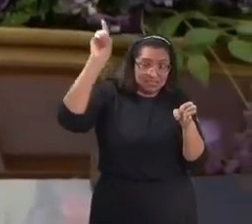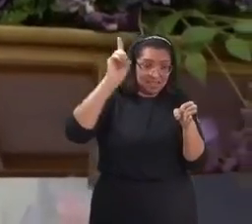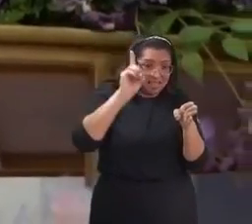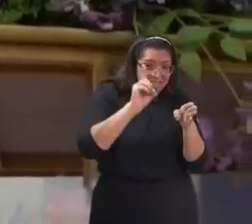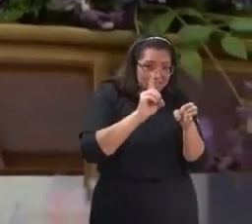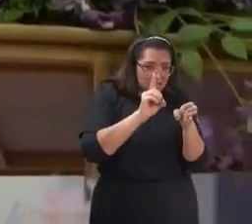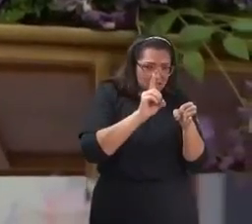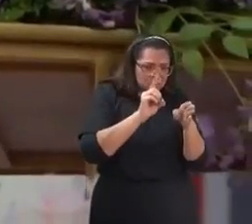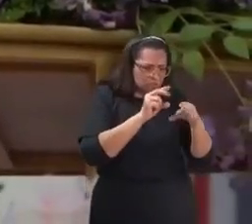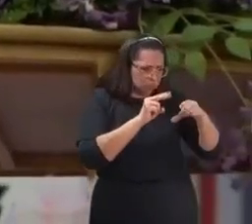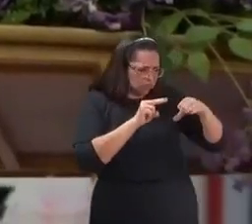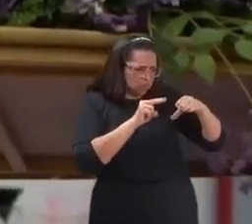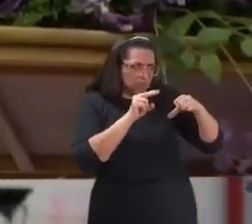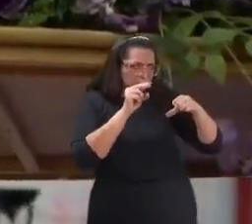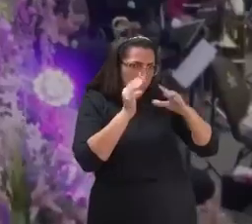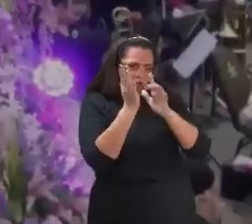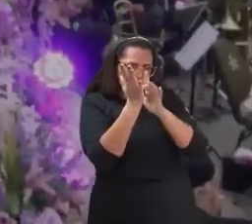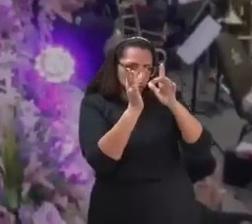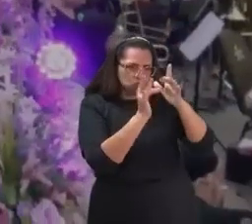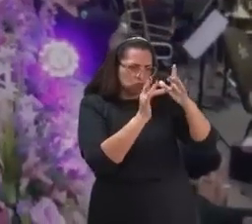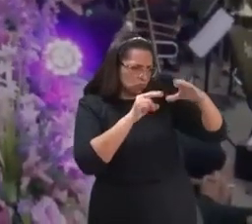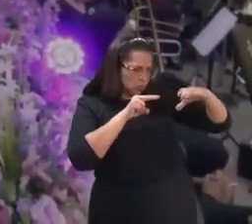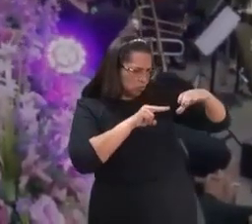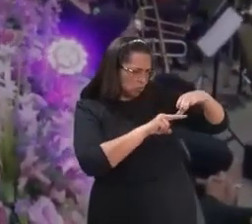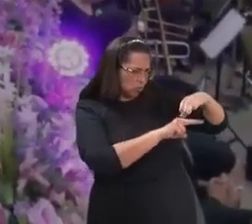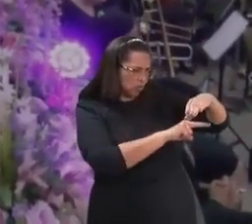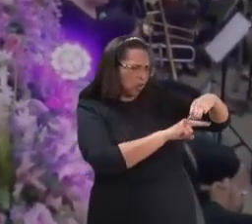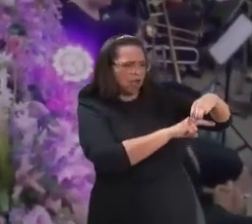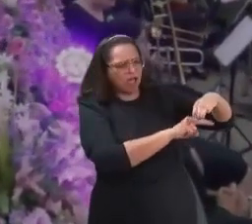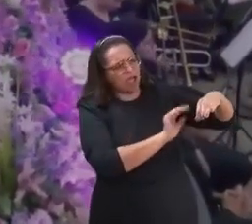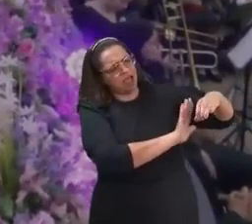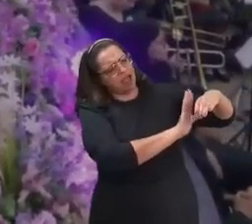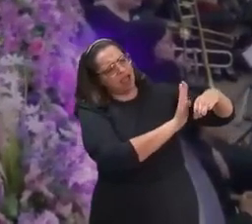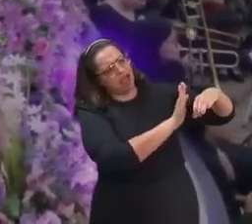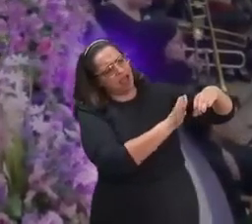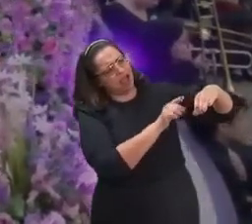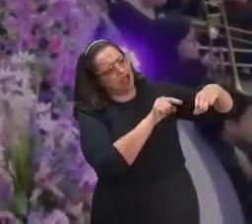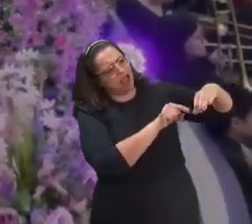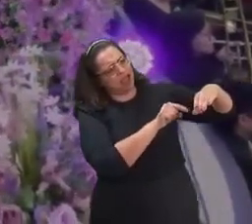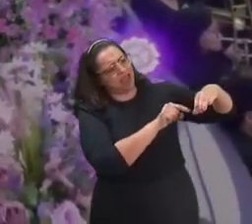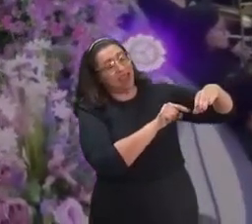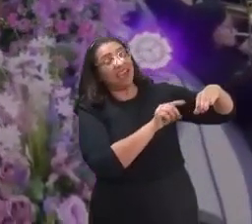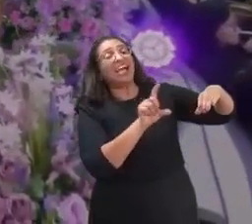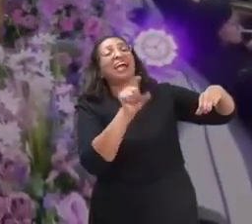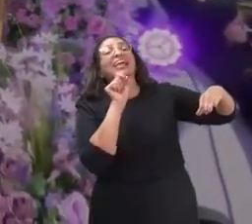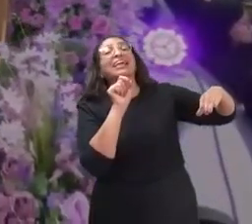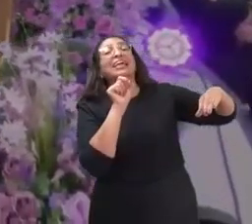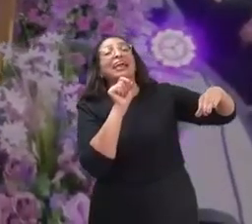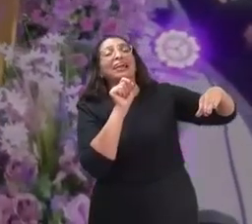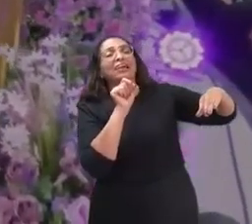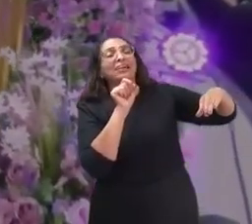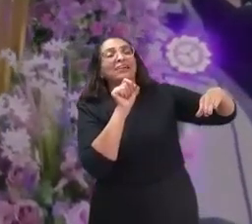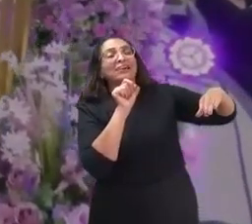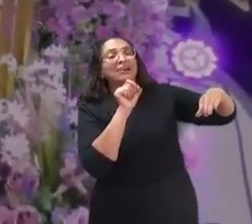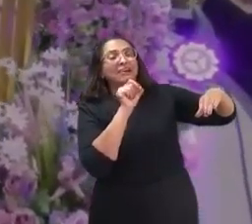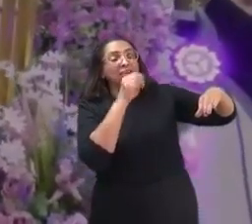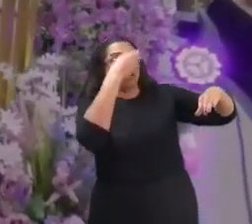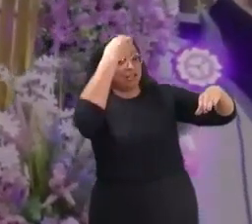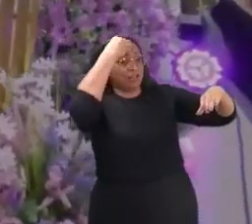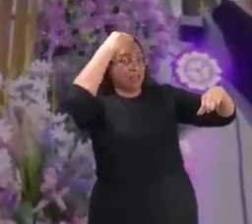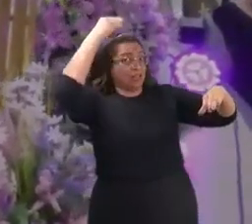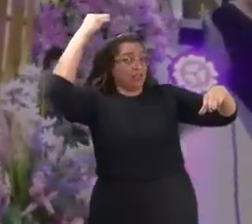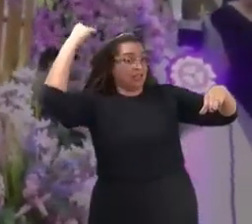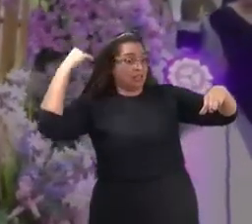Qual é a mulher que a Bíblia enfatiza no sepulcro? E quem era Maria Madalena? A pecadora.